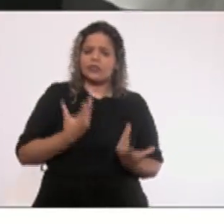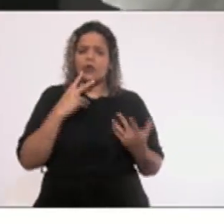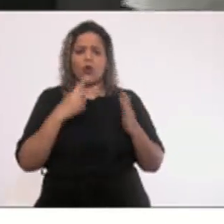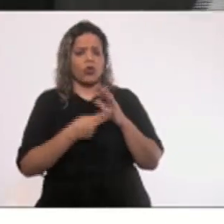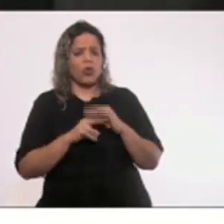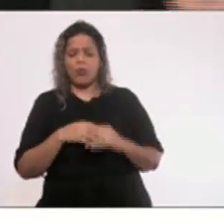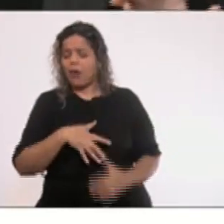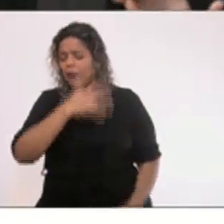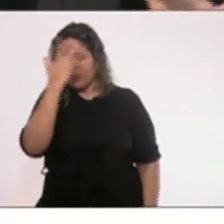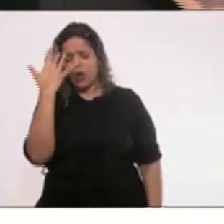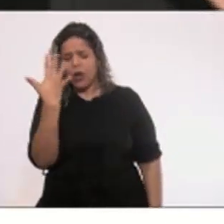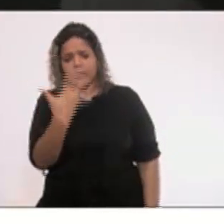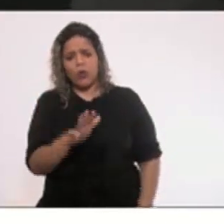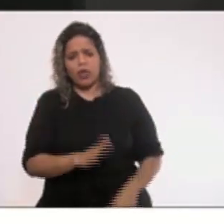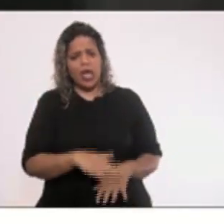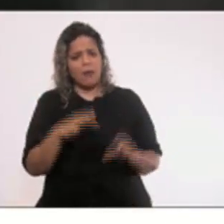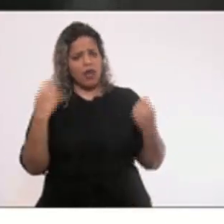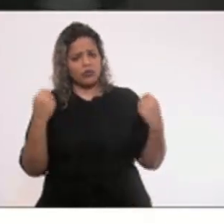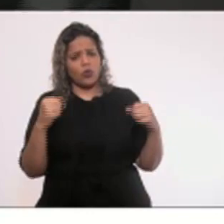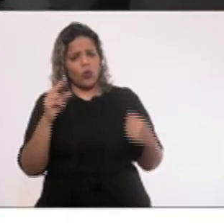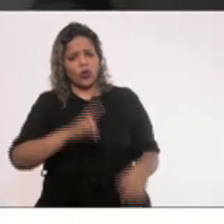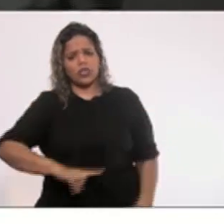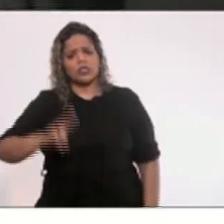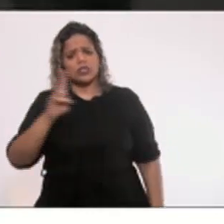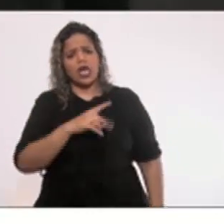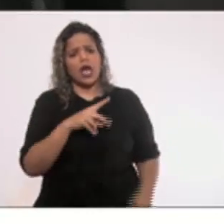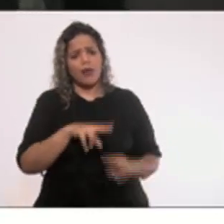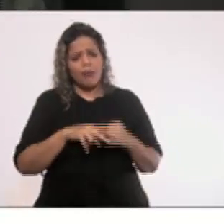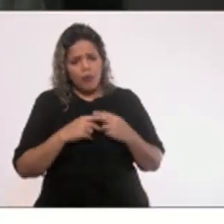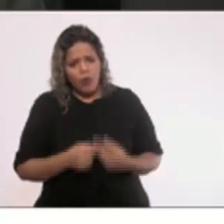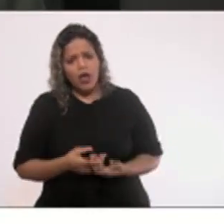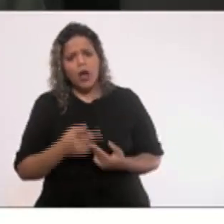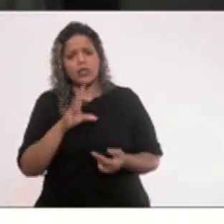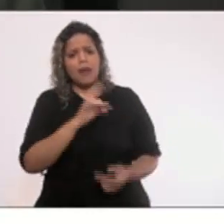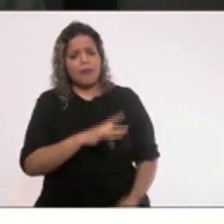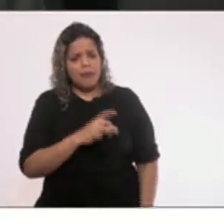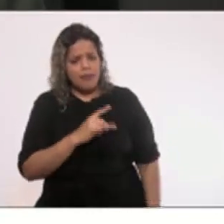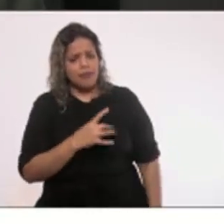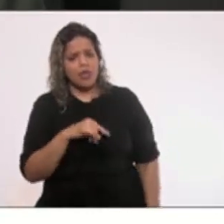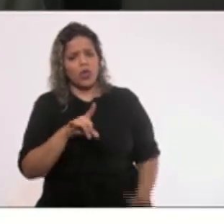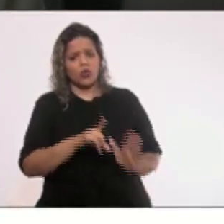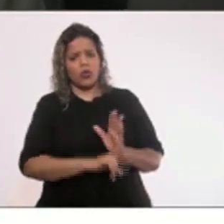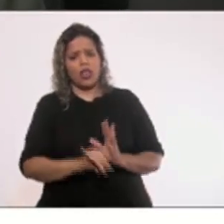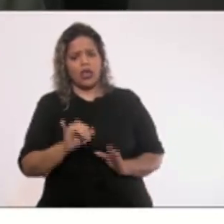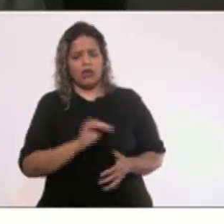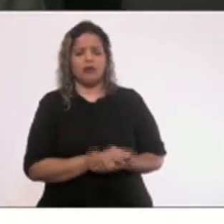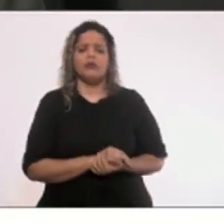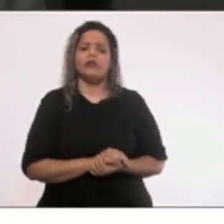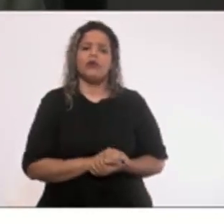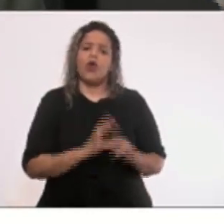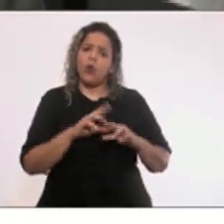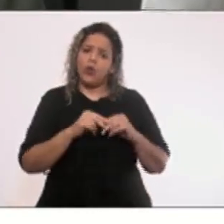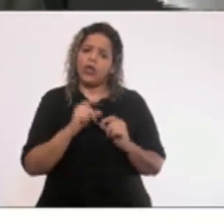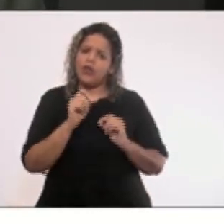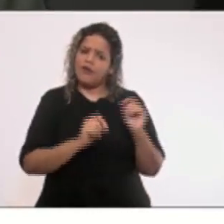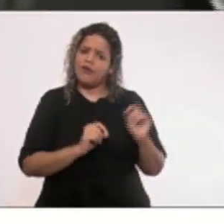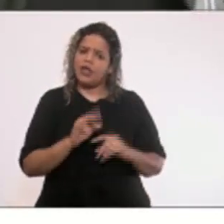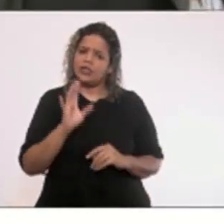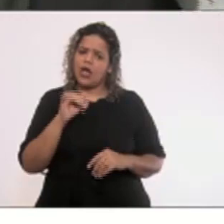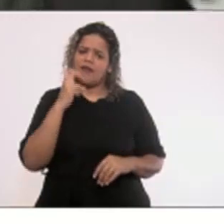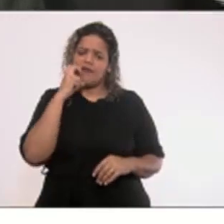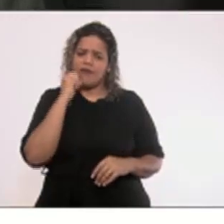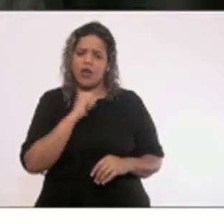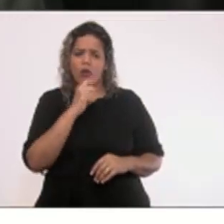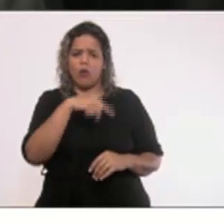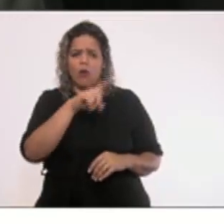mais conseguiu usar a academia do condomínio por conta de medo dessa lei que entrou em vigor. E o que foi feito aqui foi uma